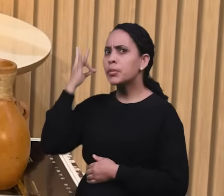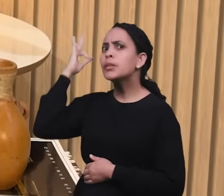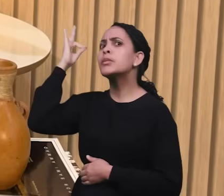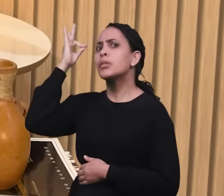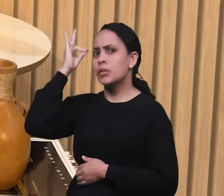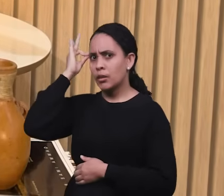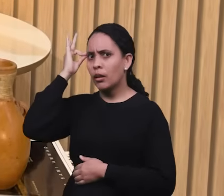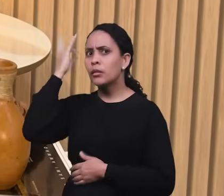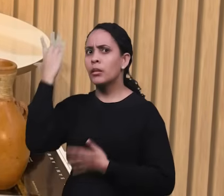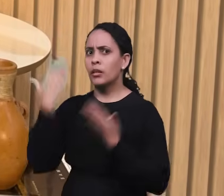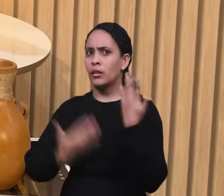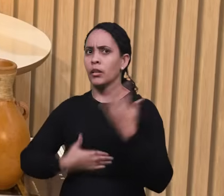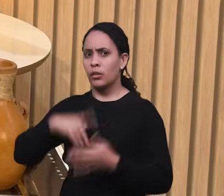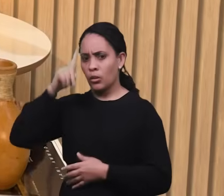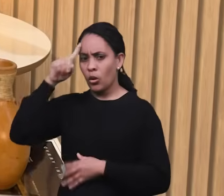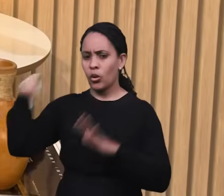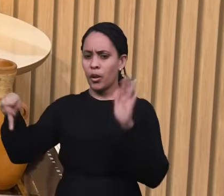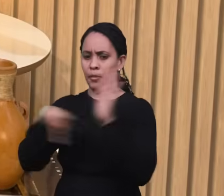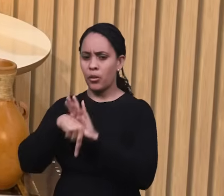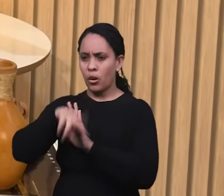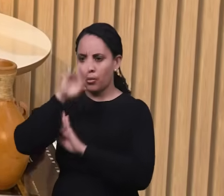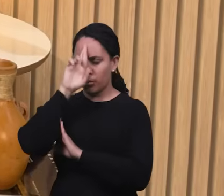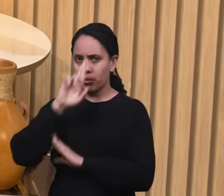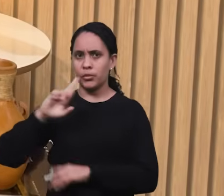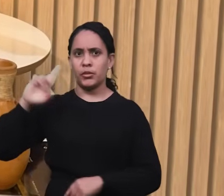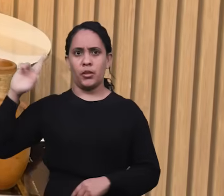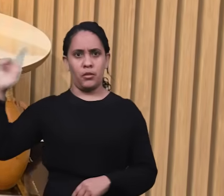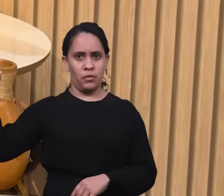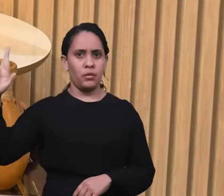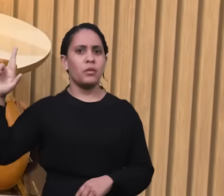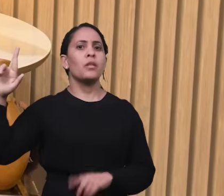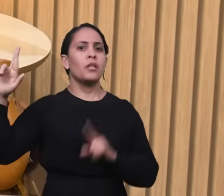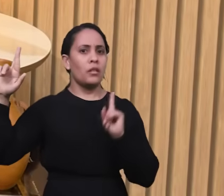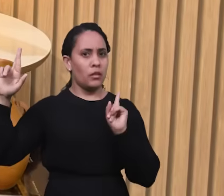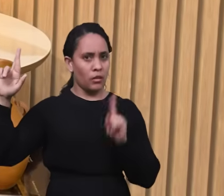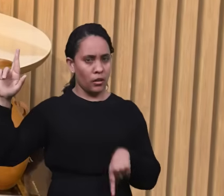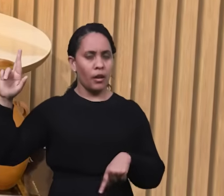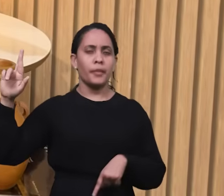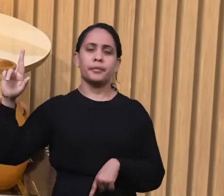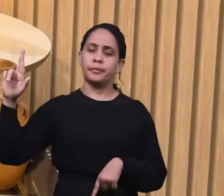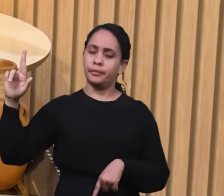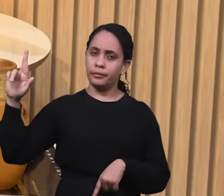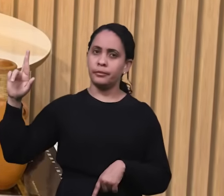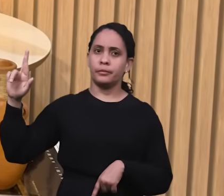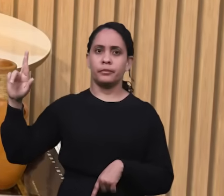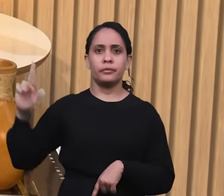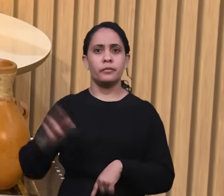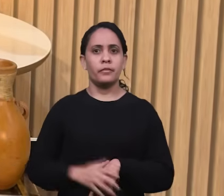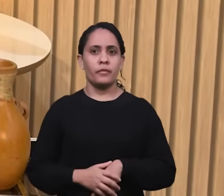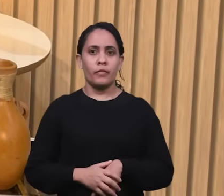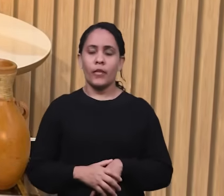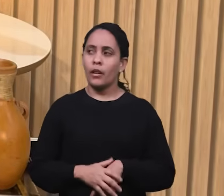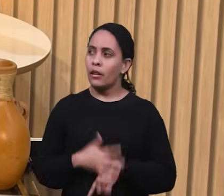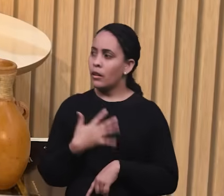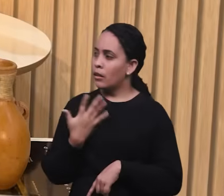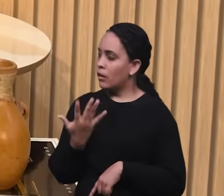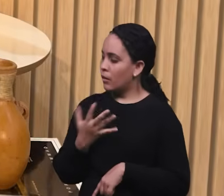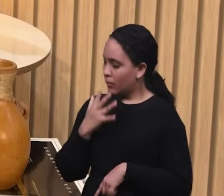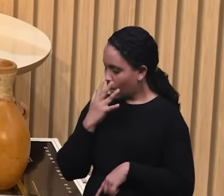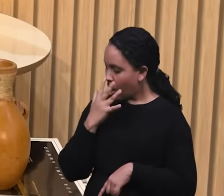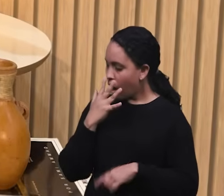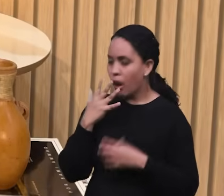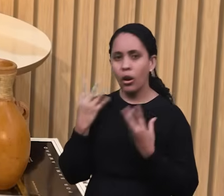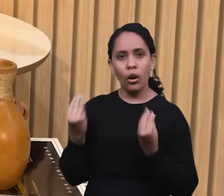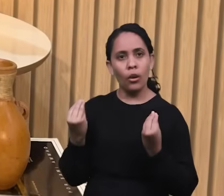Senhor, do Espírito Santo, daquilo que não vem do Espírito Santo, eles ficam maravilhados. E é por isso que eles têm